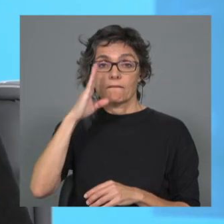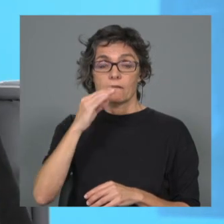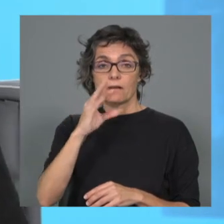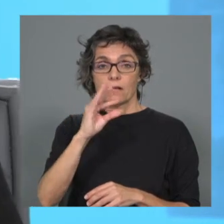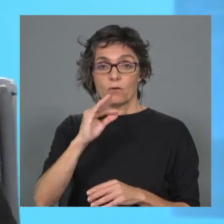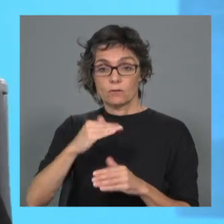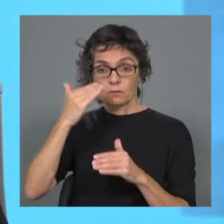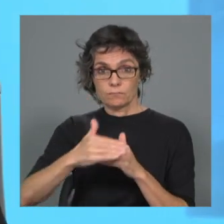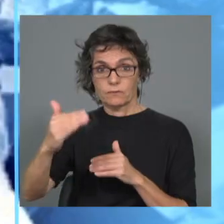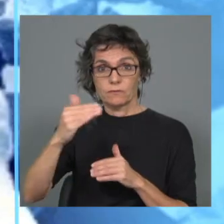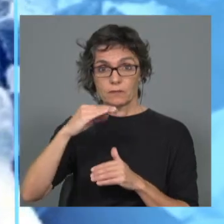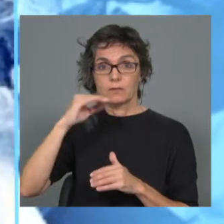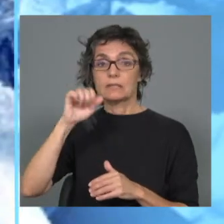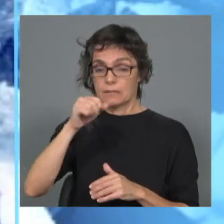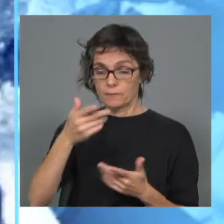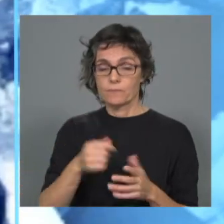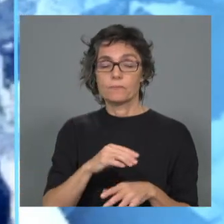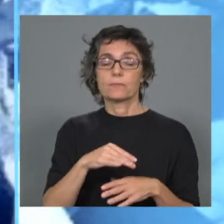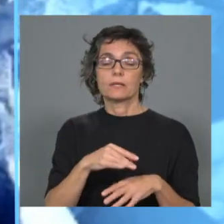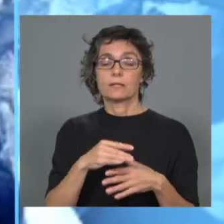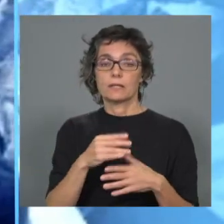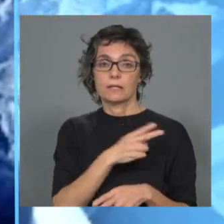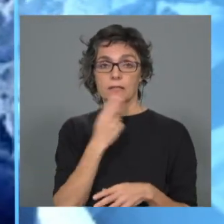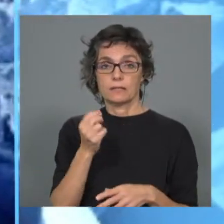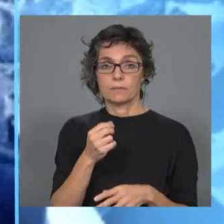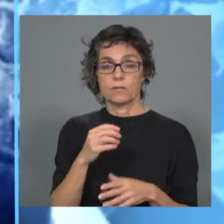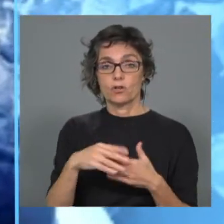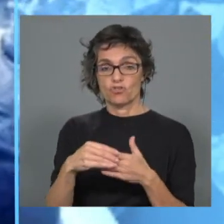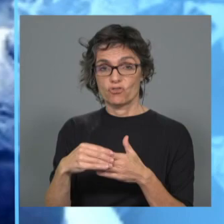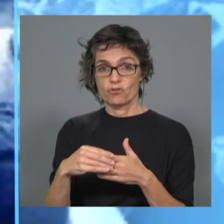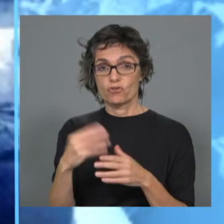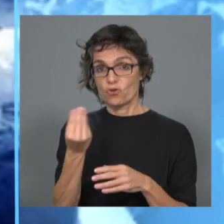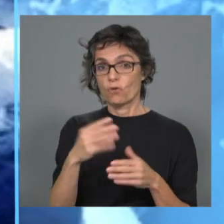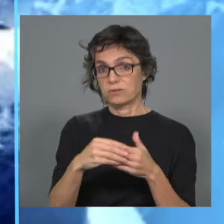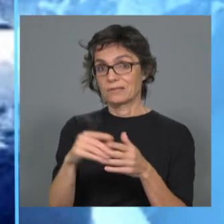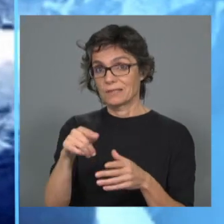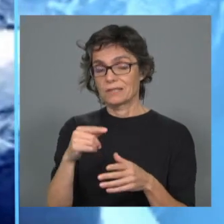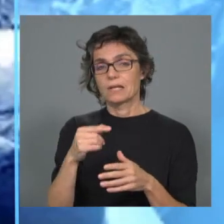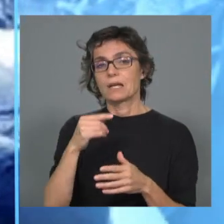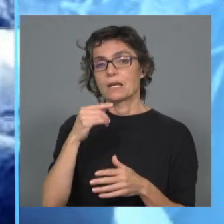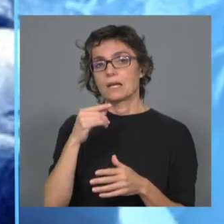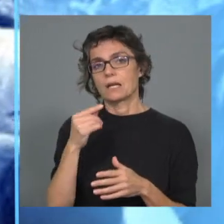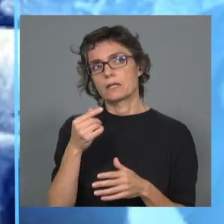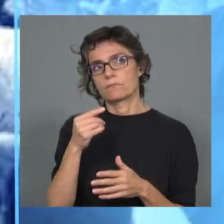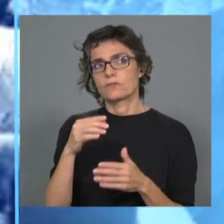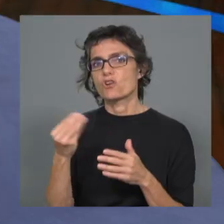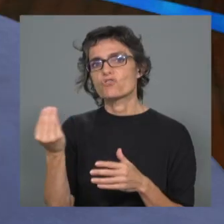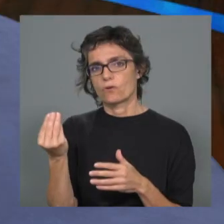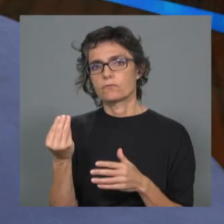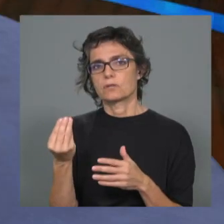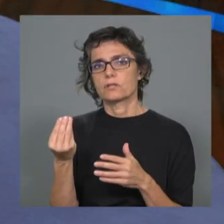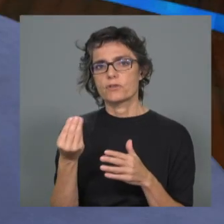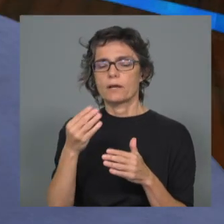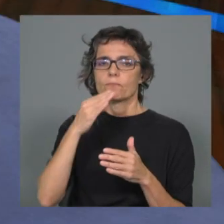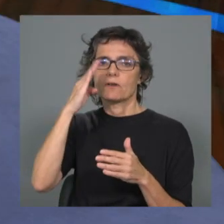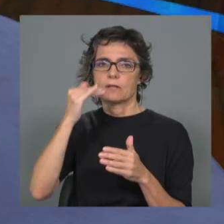Academia Jovens Líderes destina-se, se calhar, a jovens numa idade mais amadurecida, mas a metodologia Ubuntu